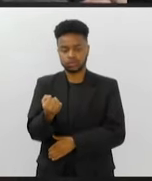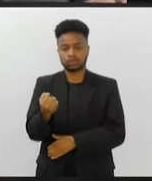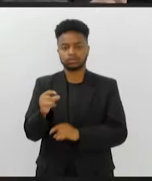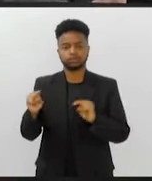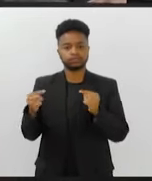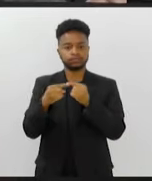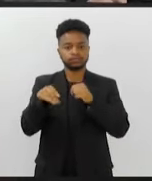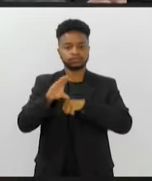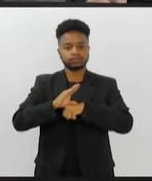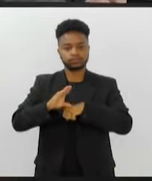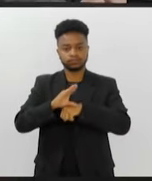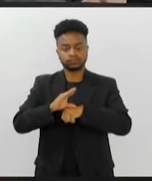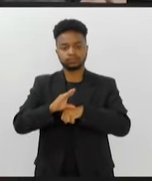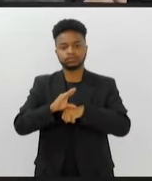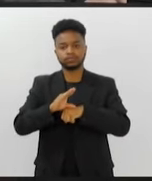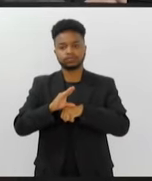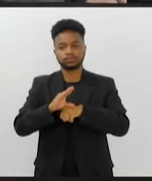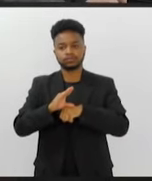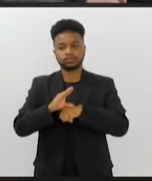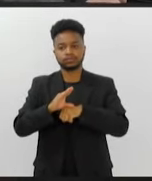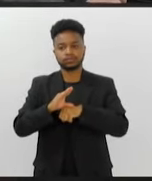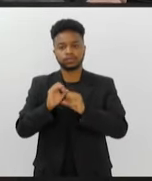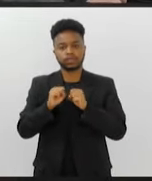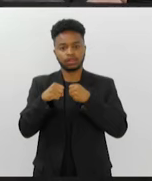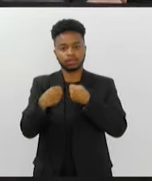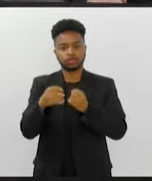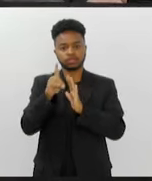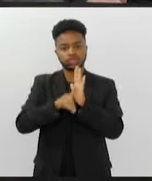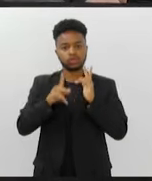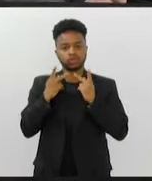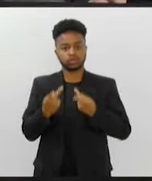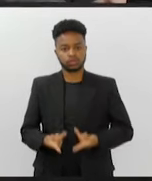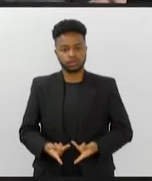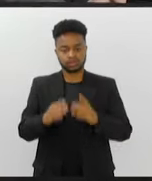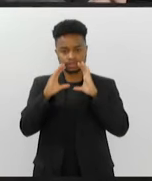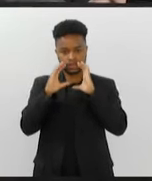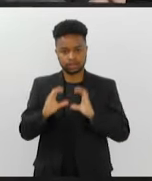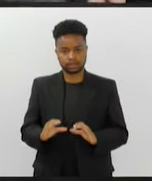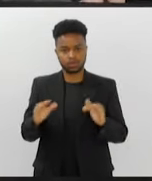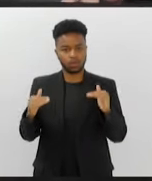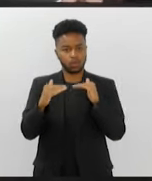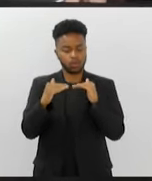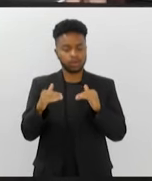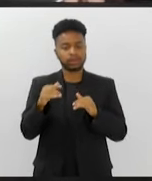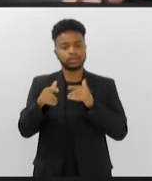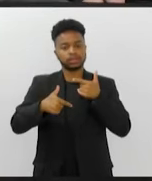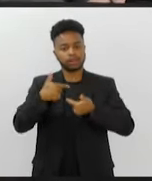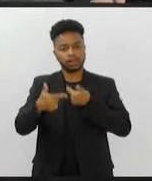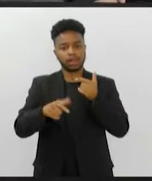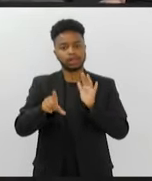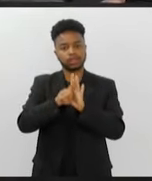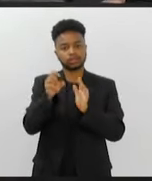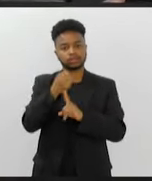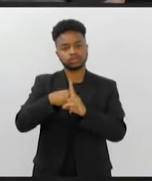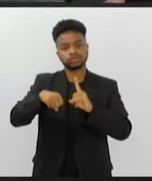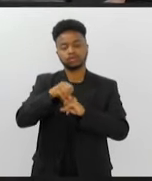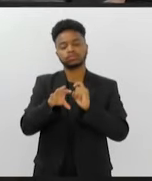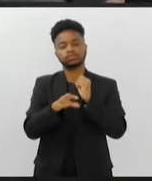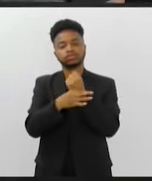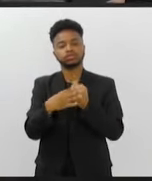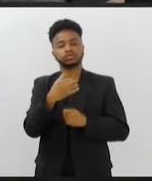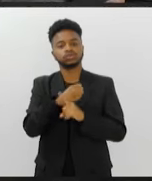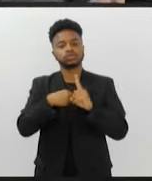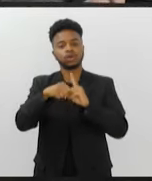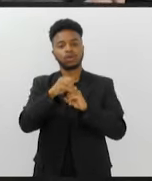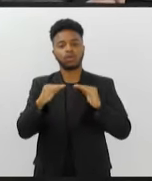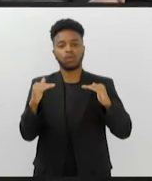pela Constitucionalidade, Defesa dos Direitos Humanos e Cidadania favorável, Trabalho, Legislação Social e Seguridade Social